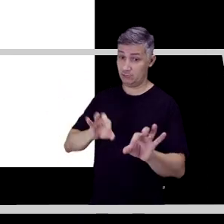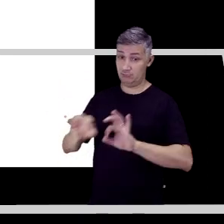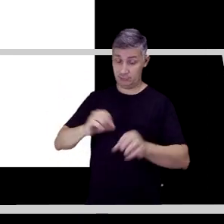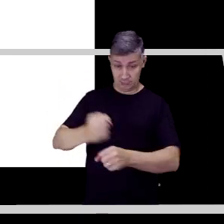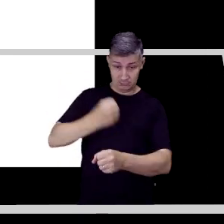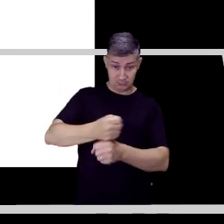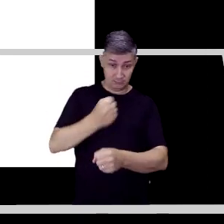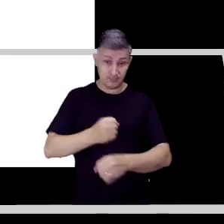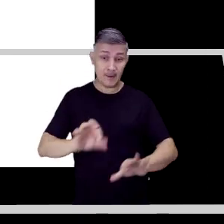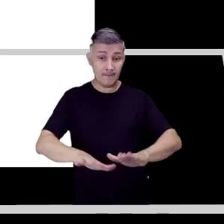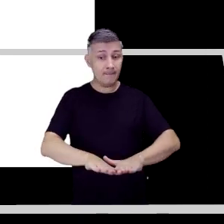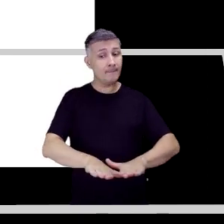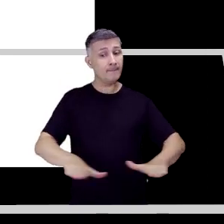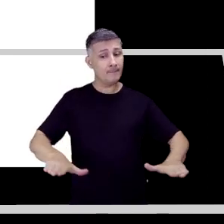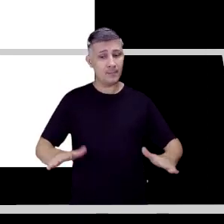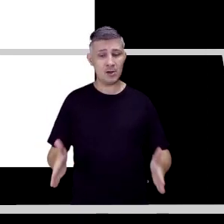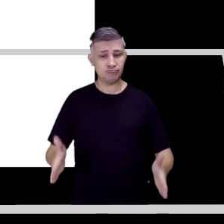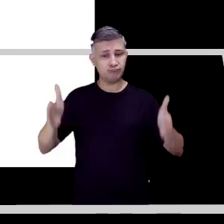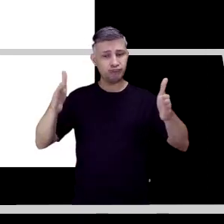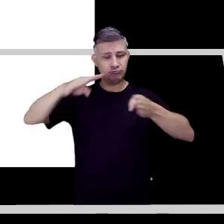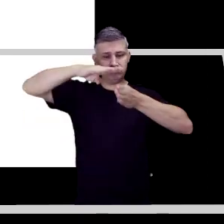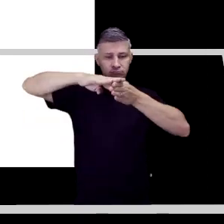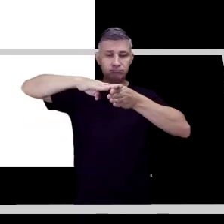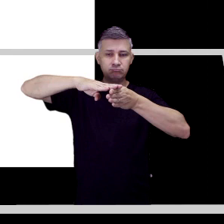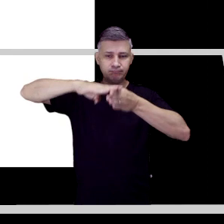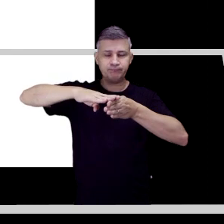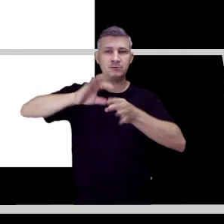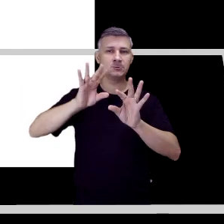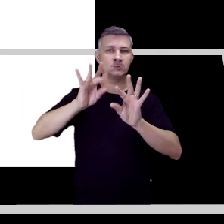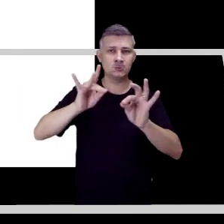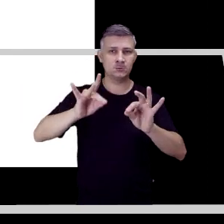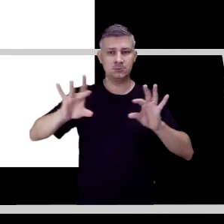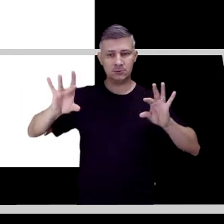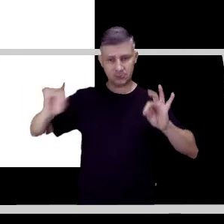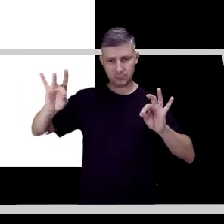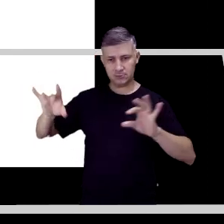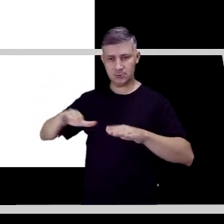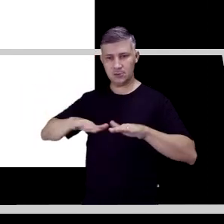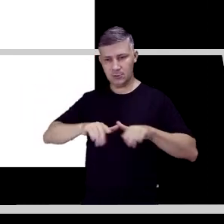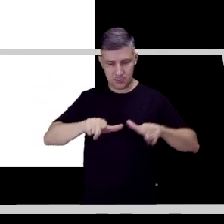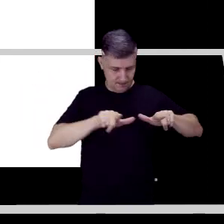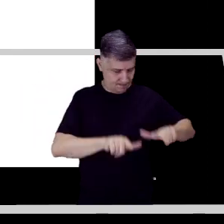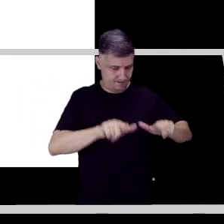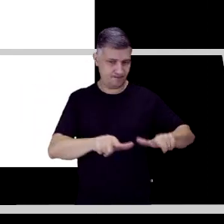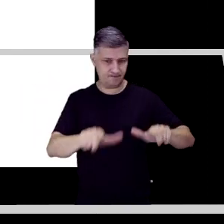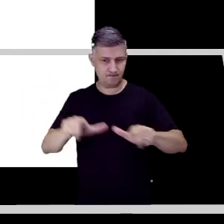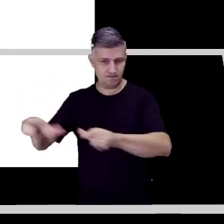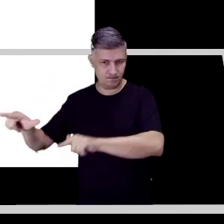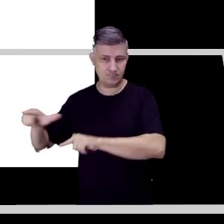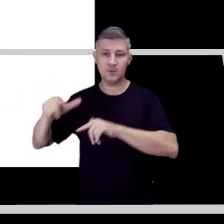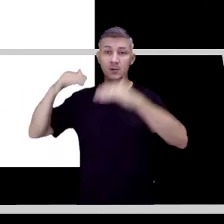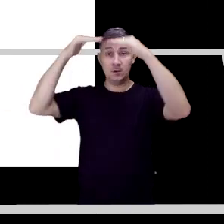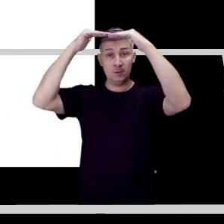Aqui já vem a aplicação da consolidação das lajes, a cobertura, a execução do piso,